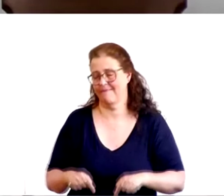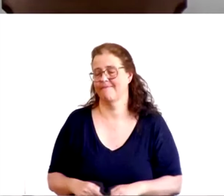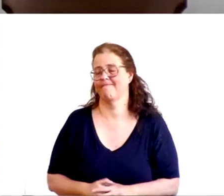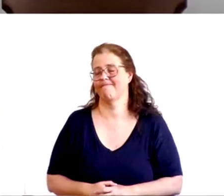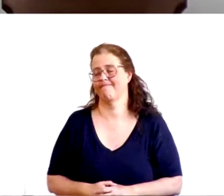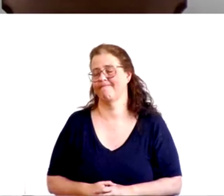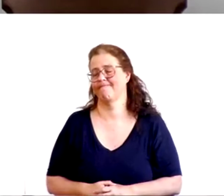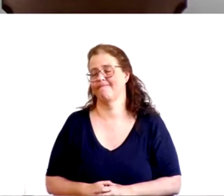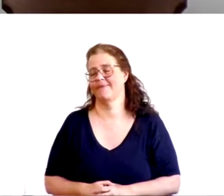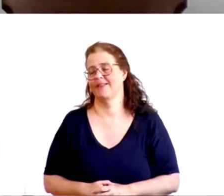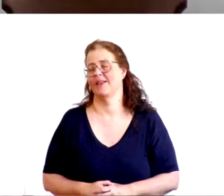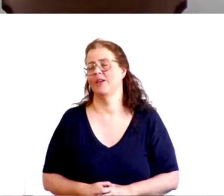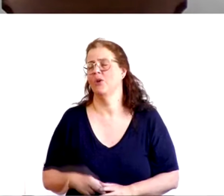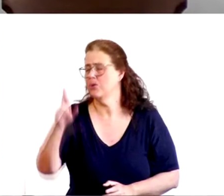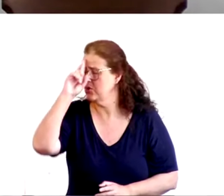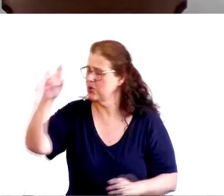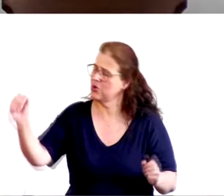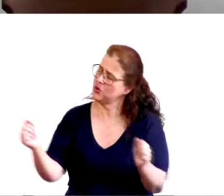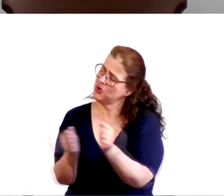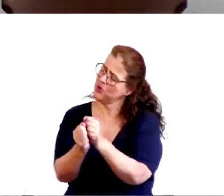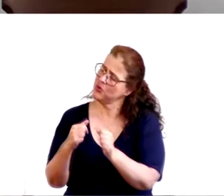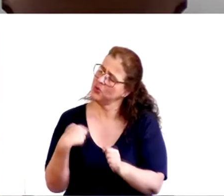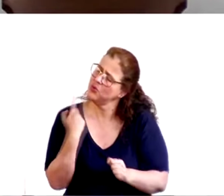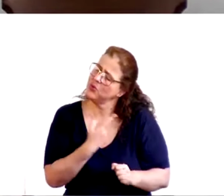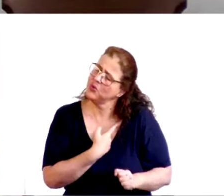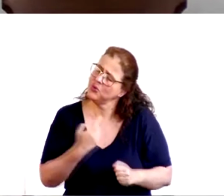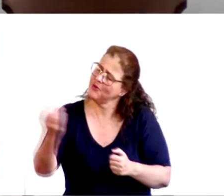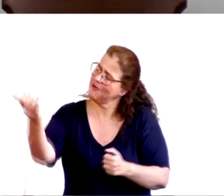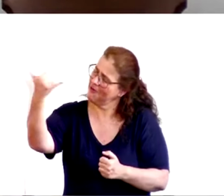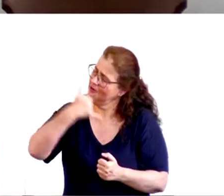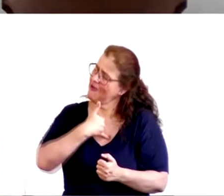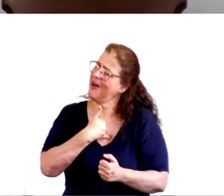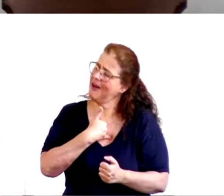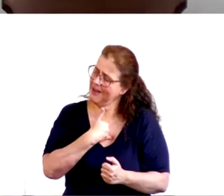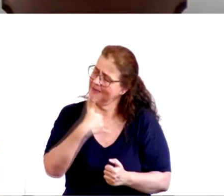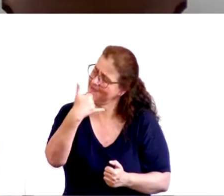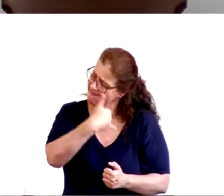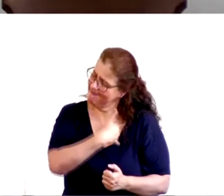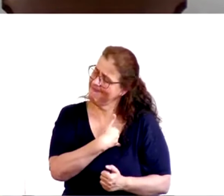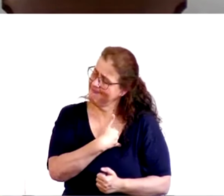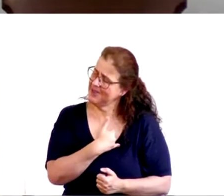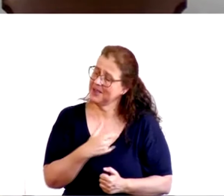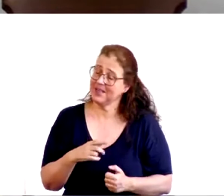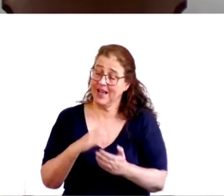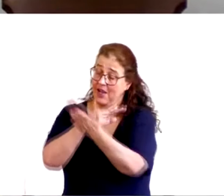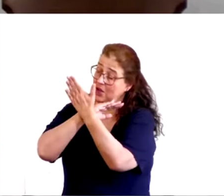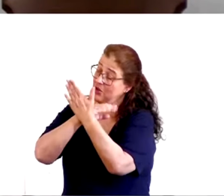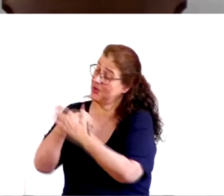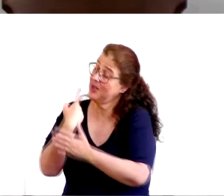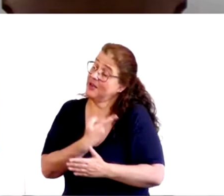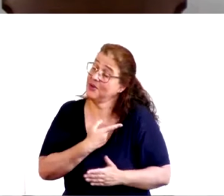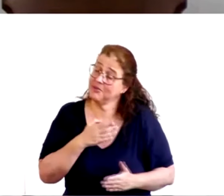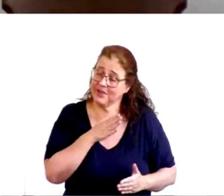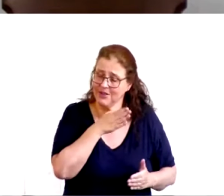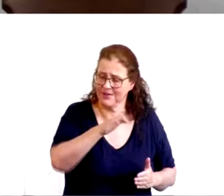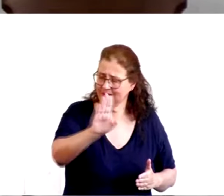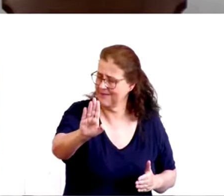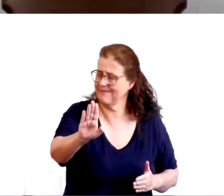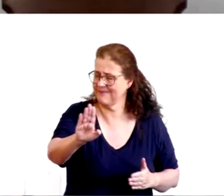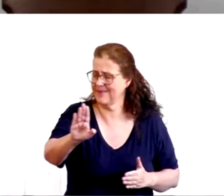meio e está falando aos nossos corações. Ajude-nos para que ao sairmos dessa igreja, desse tempo de